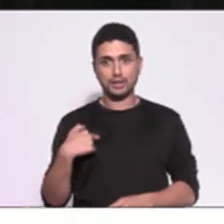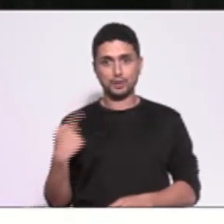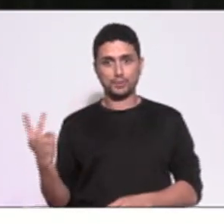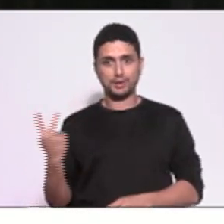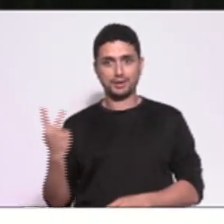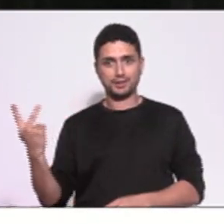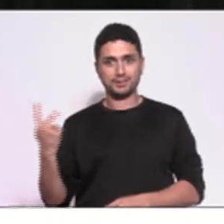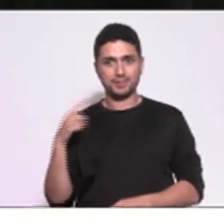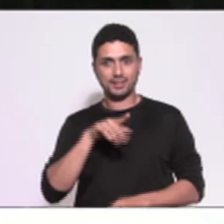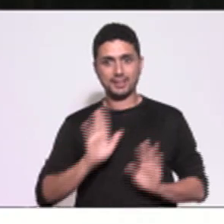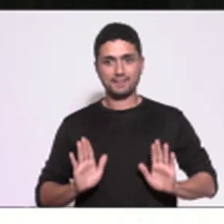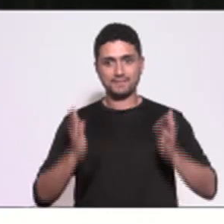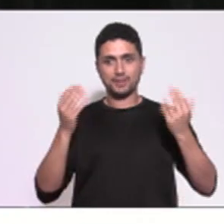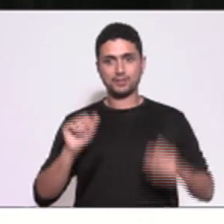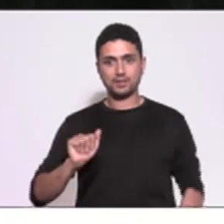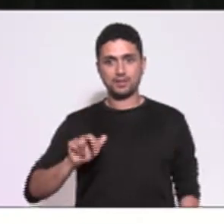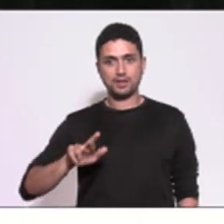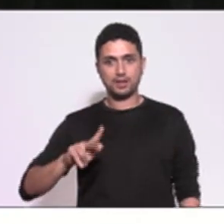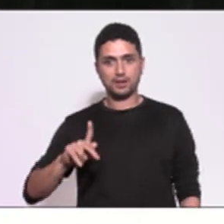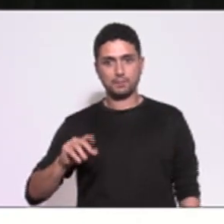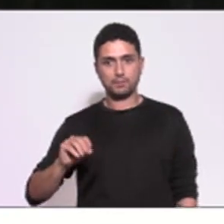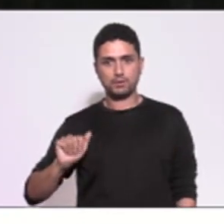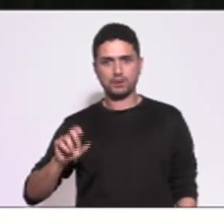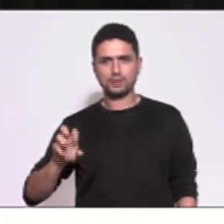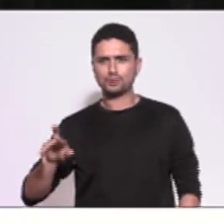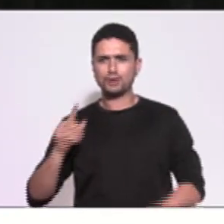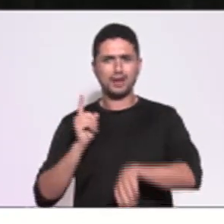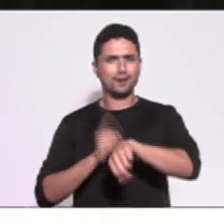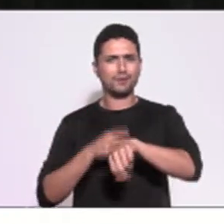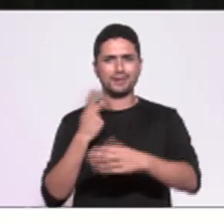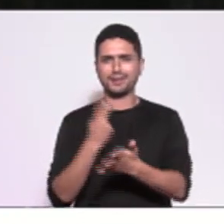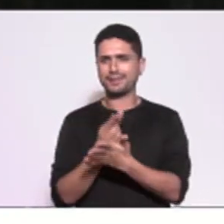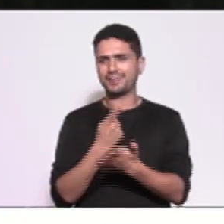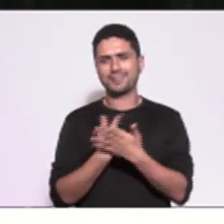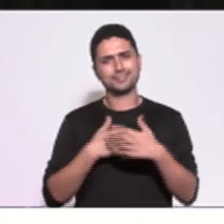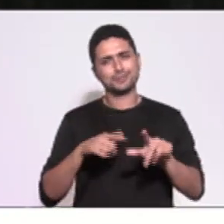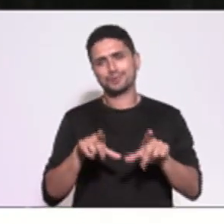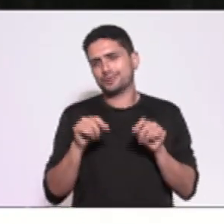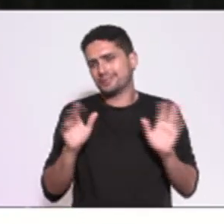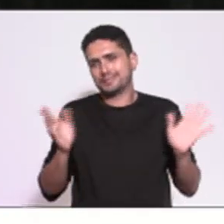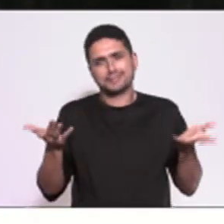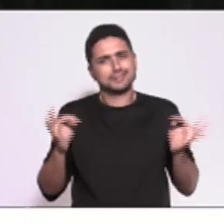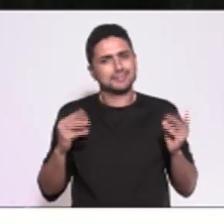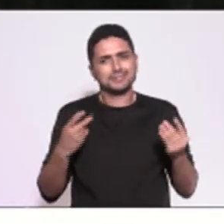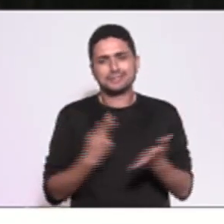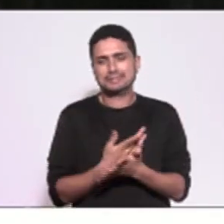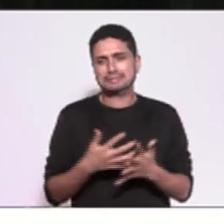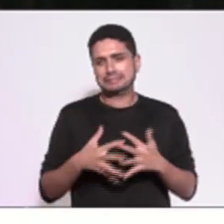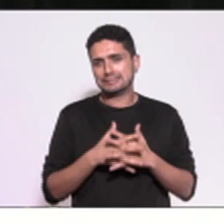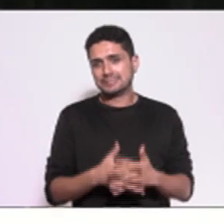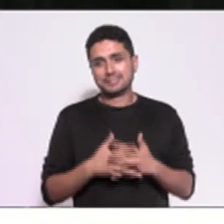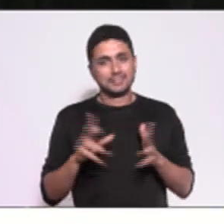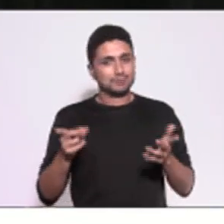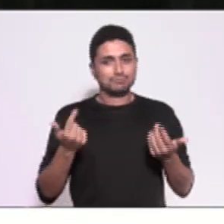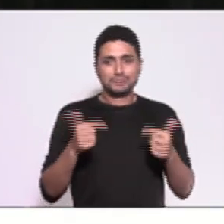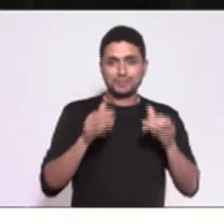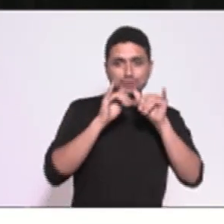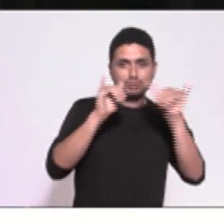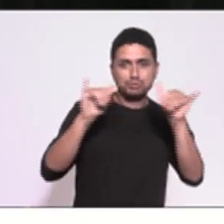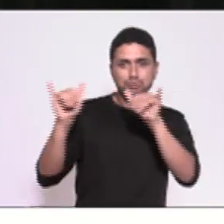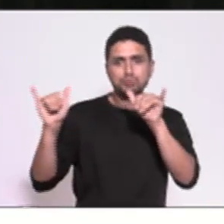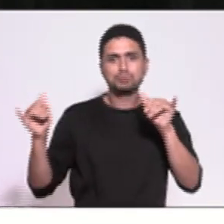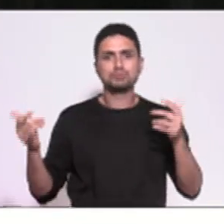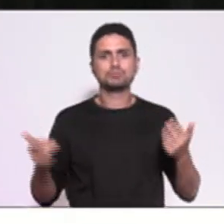evento no Arpoador. Eu acho que eu escolhi a hora errada, eu não sei se eu não divulguei direito. Naquela época valia